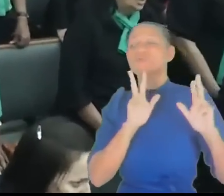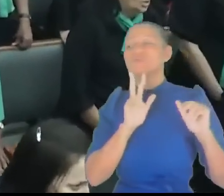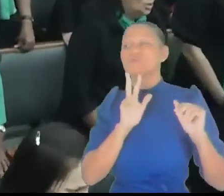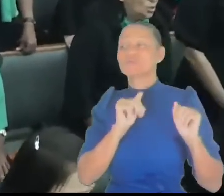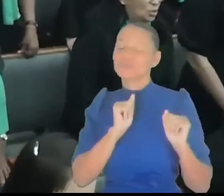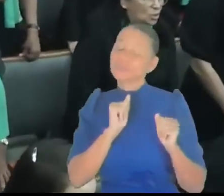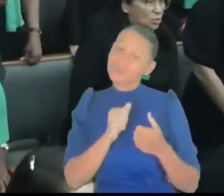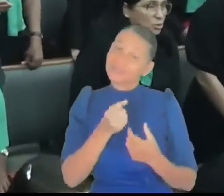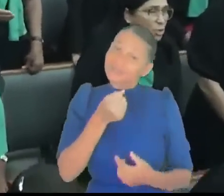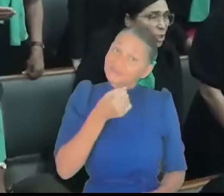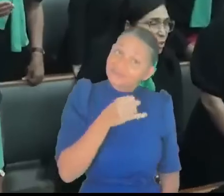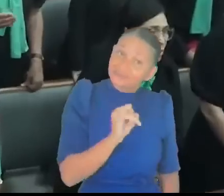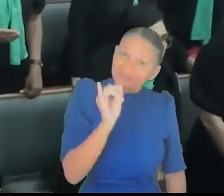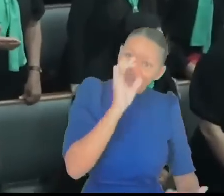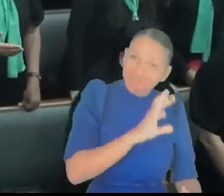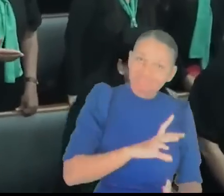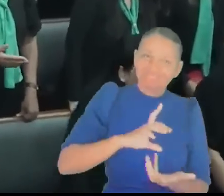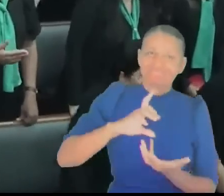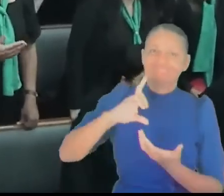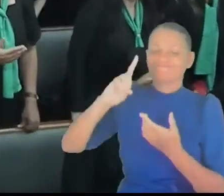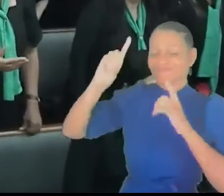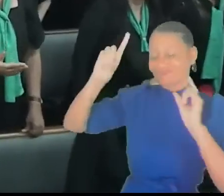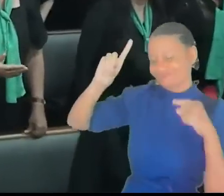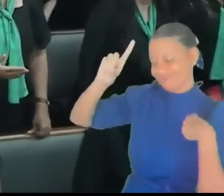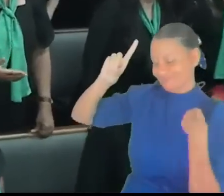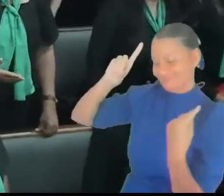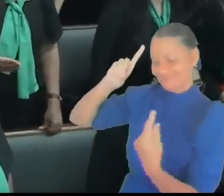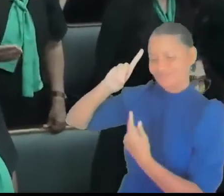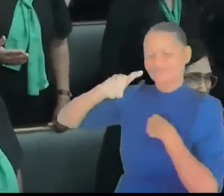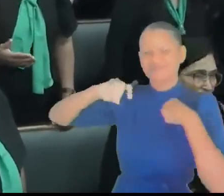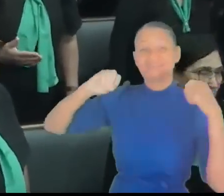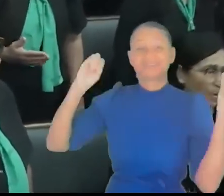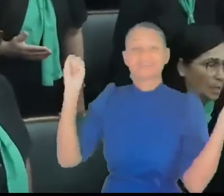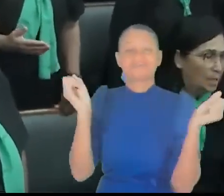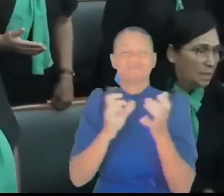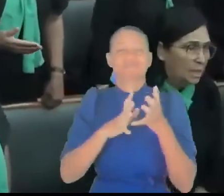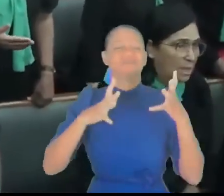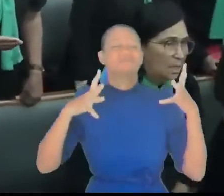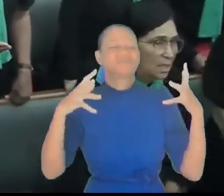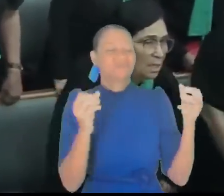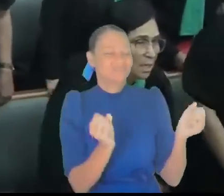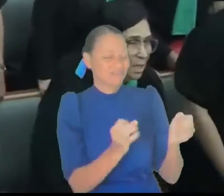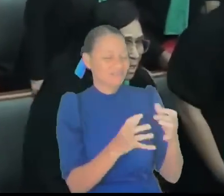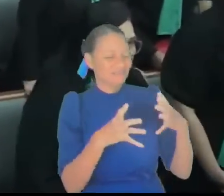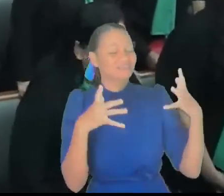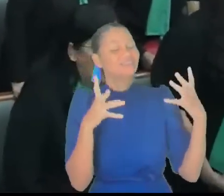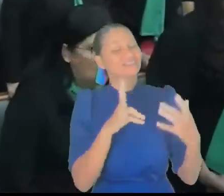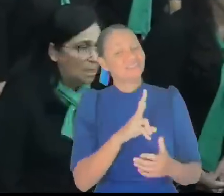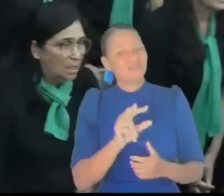por nós, o milagre Ele vai operar.